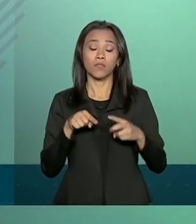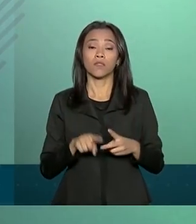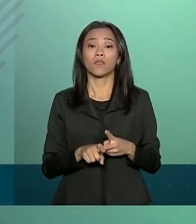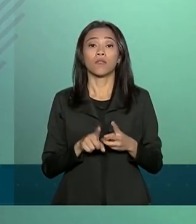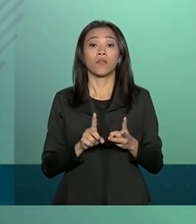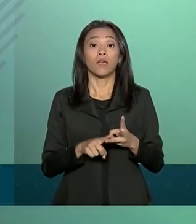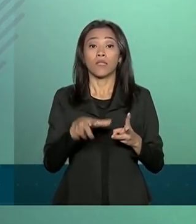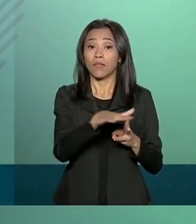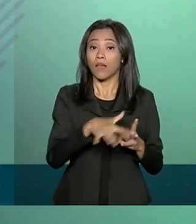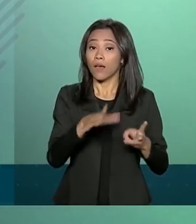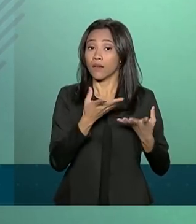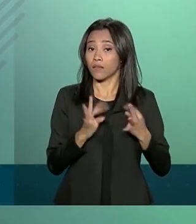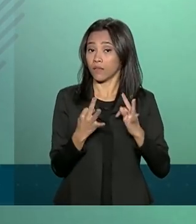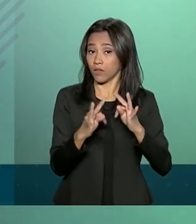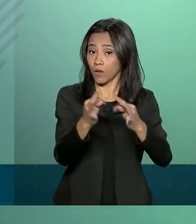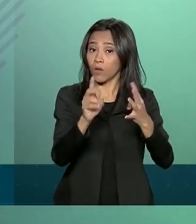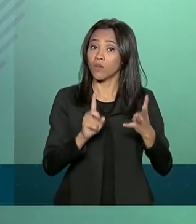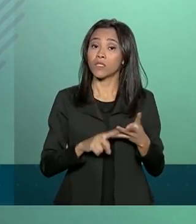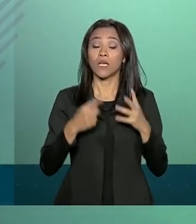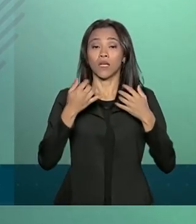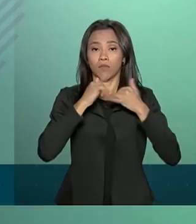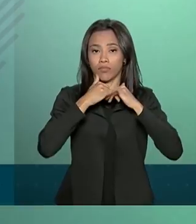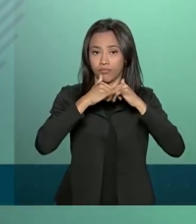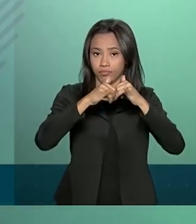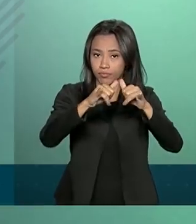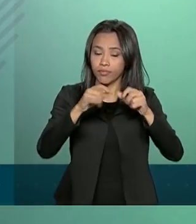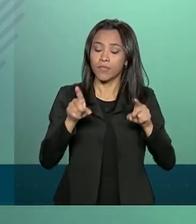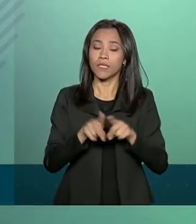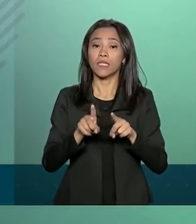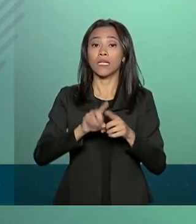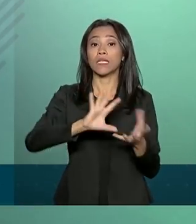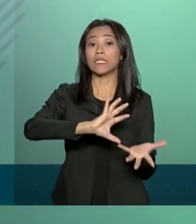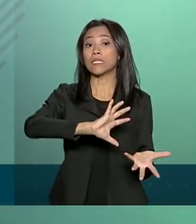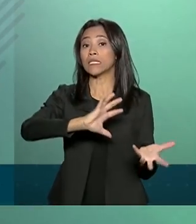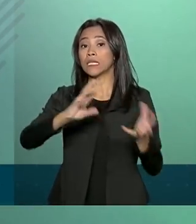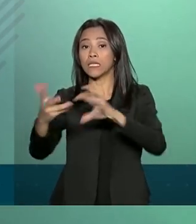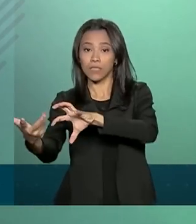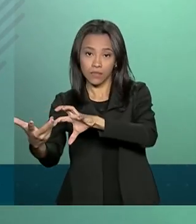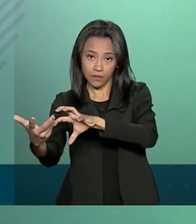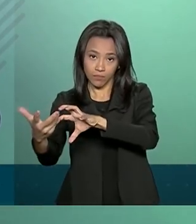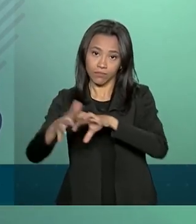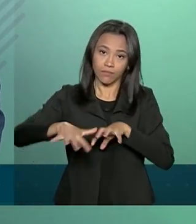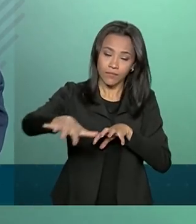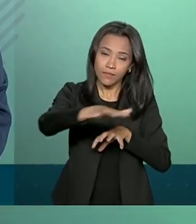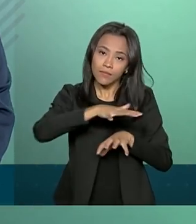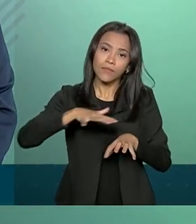a área digital energia e transições energéticas